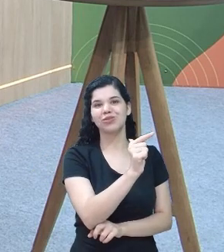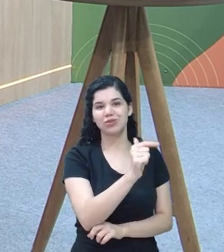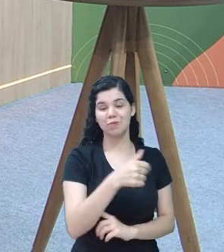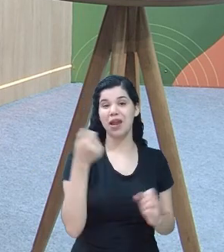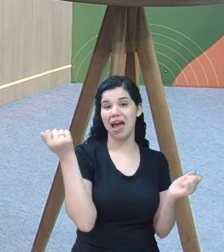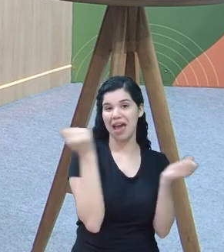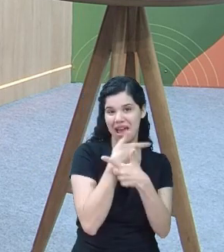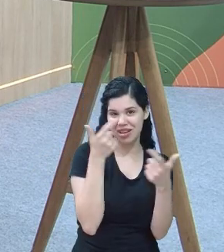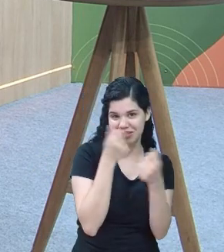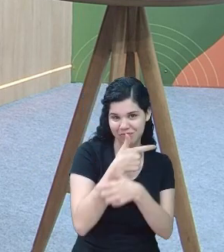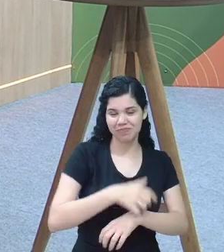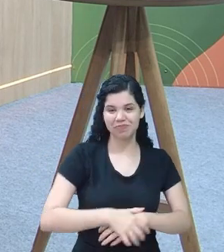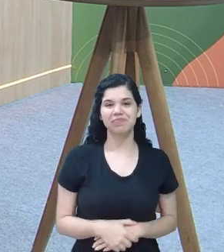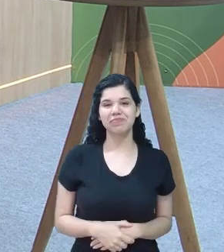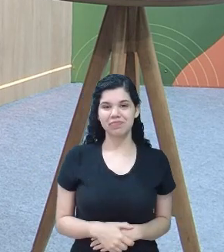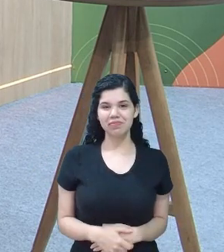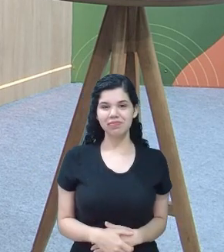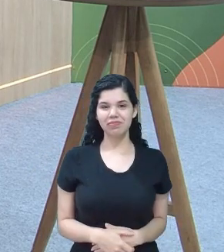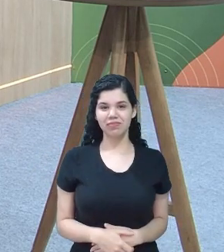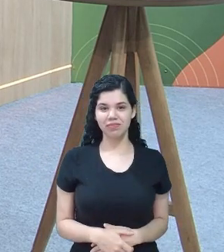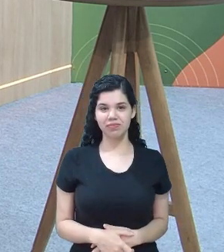Humor.